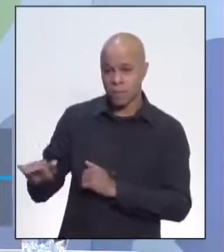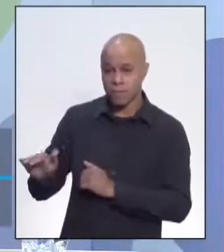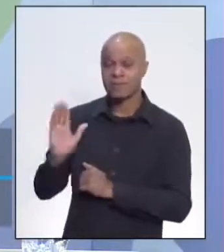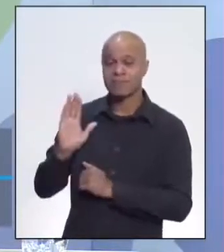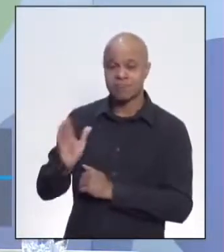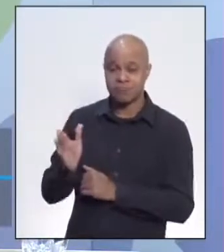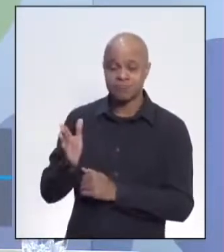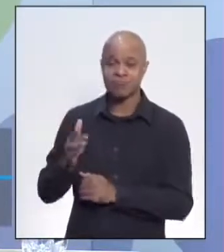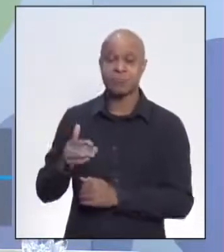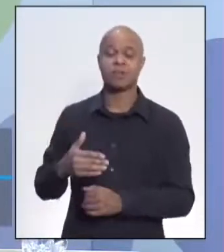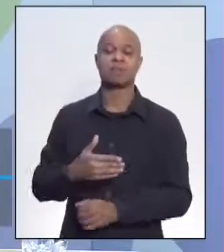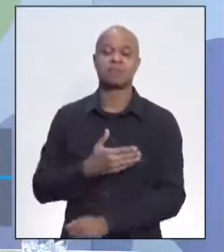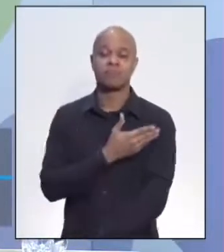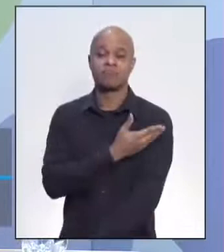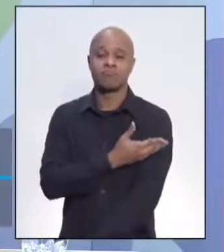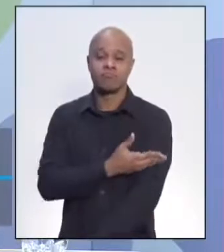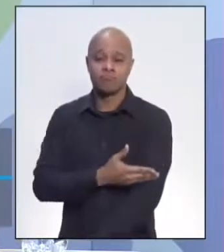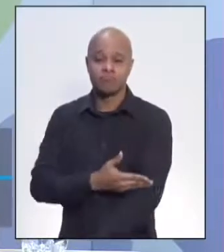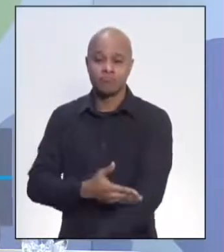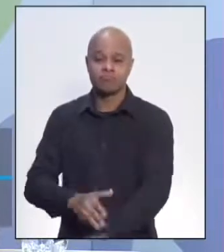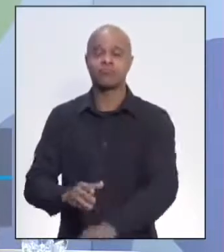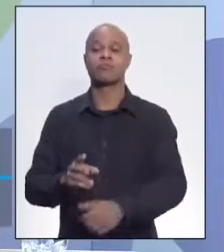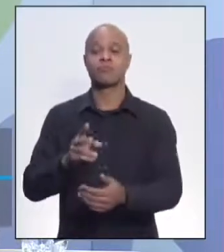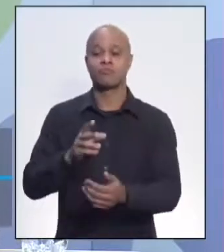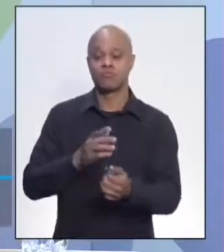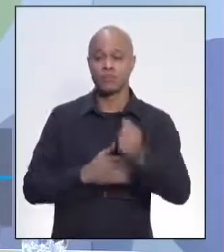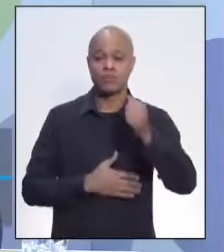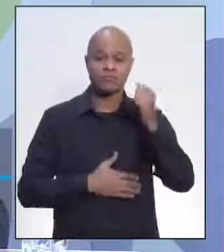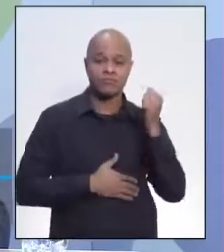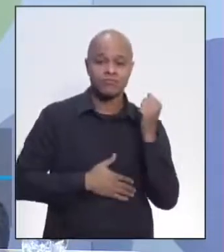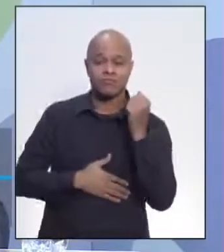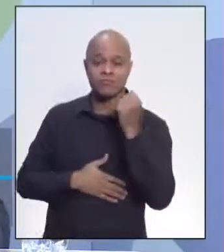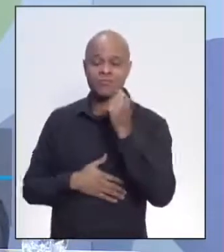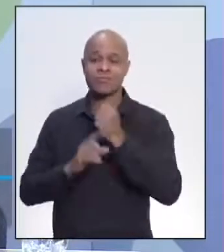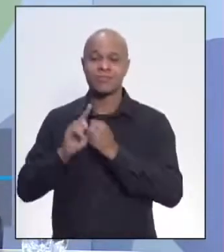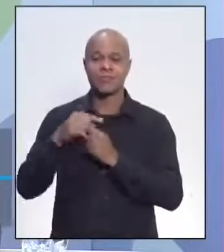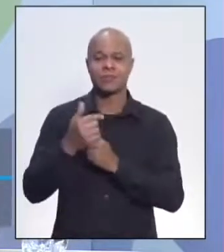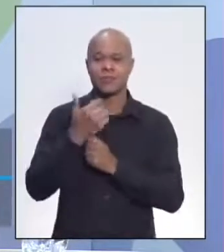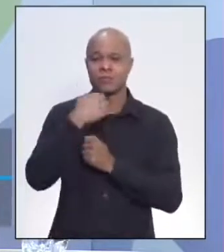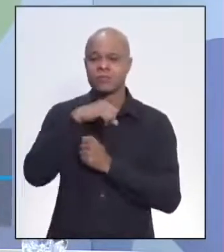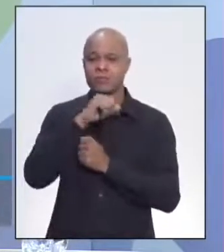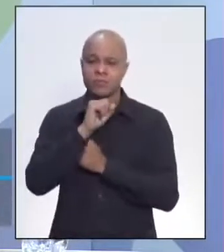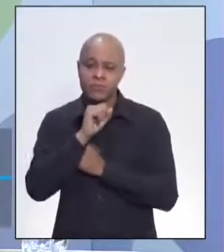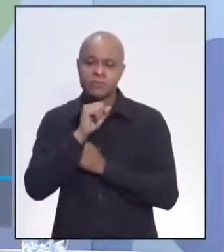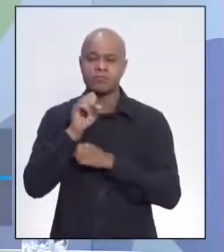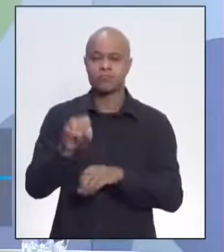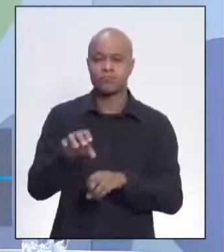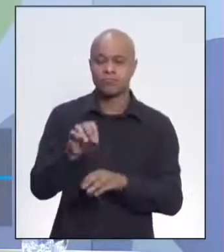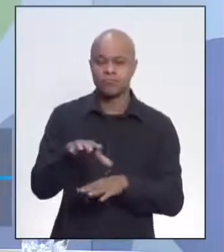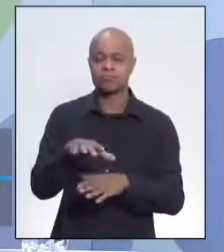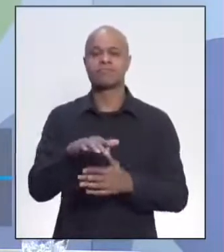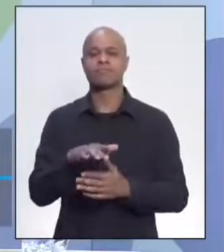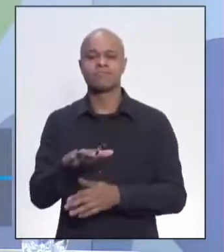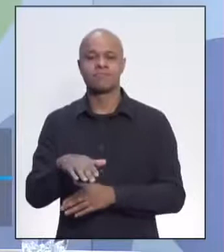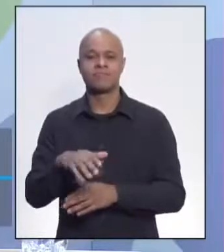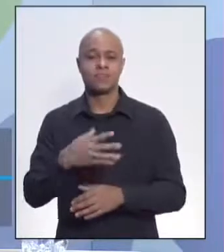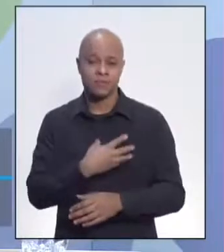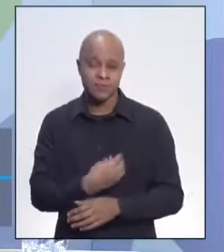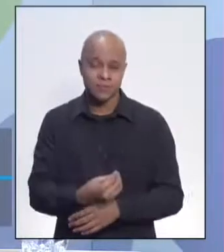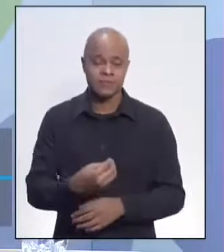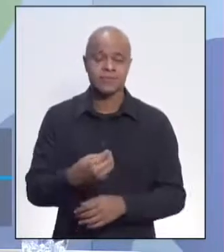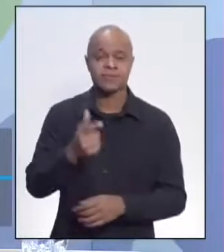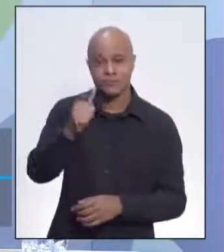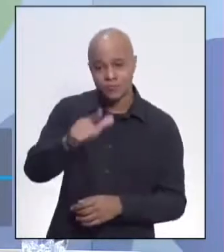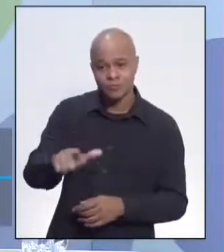pequenininhas, então é uma tradição que ela é passada de geração em geração, né, dos pais passa para os filhos e se mantém viva